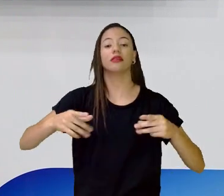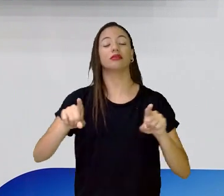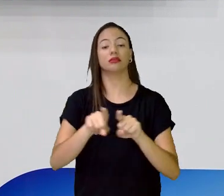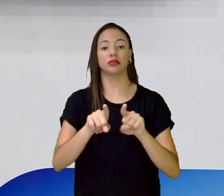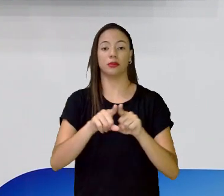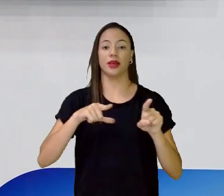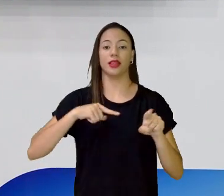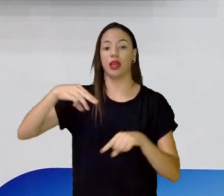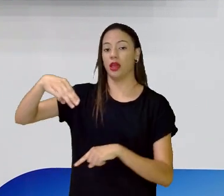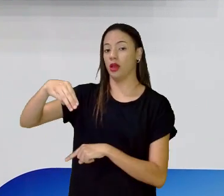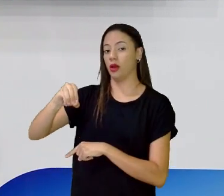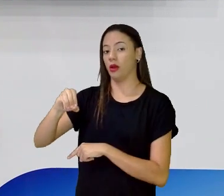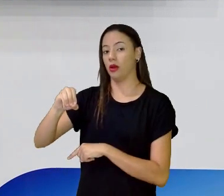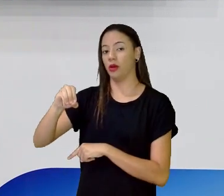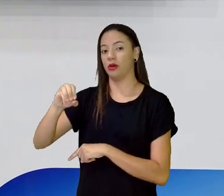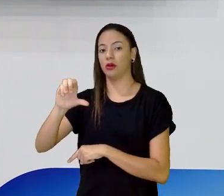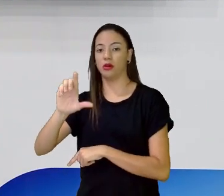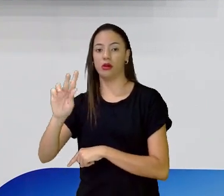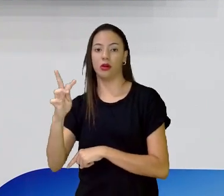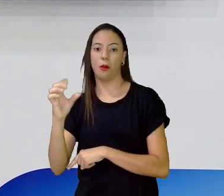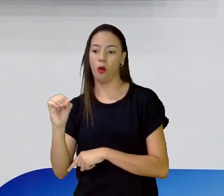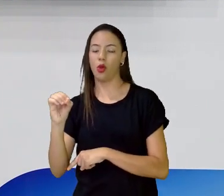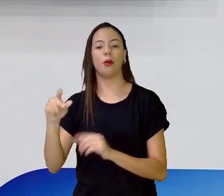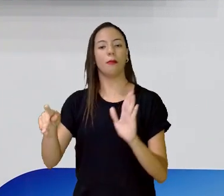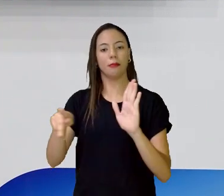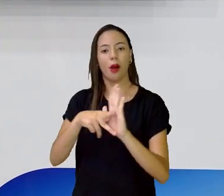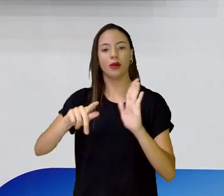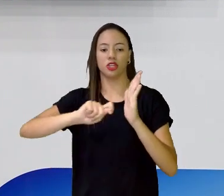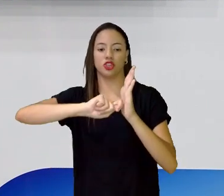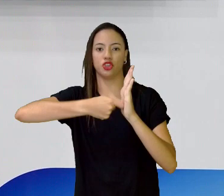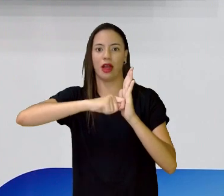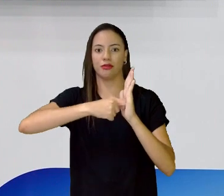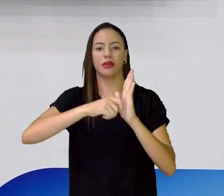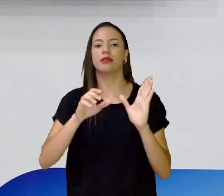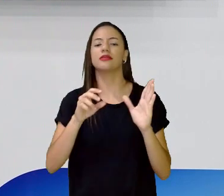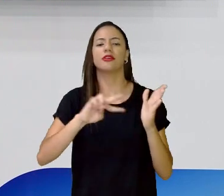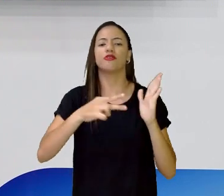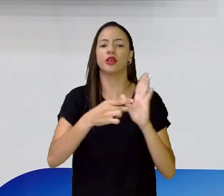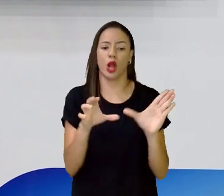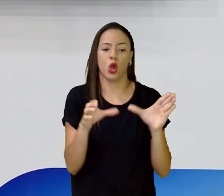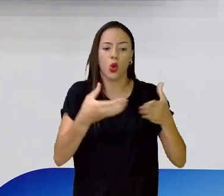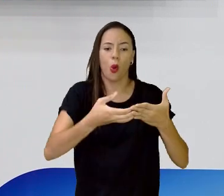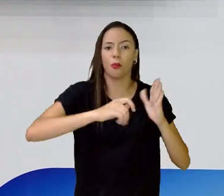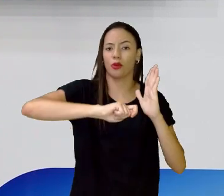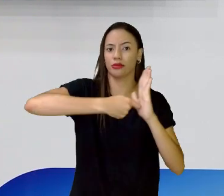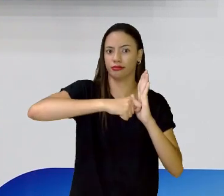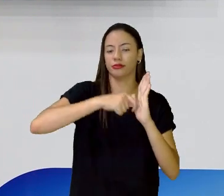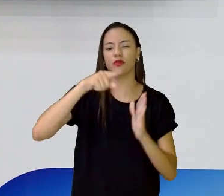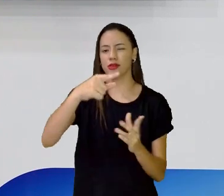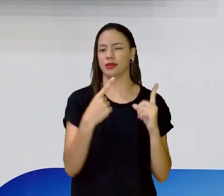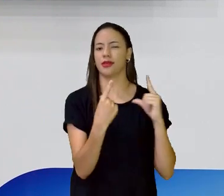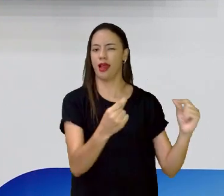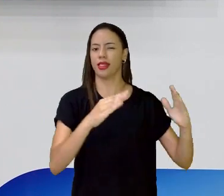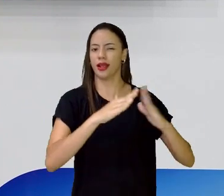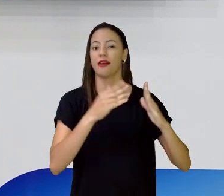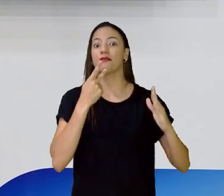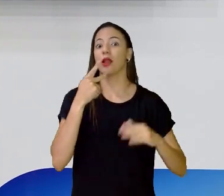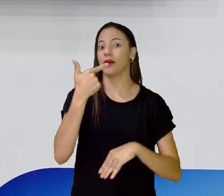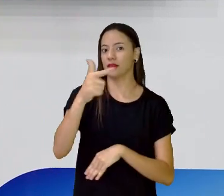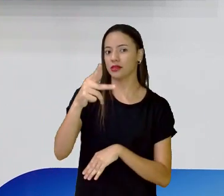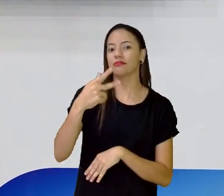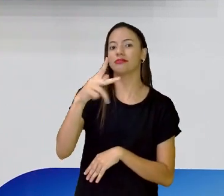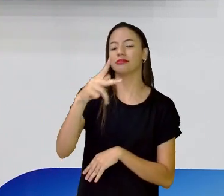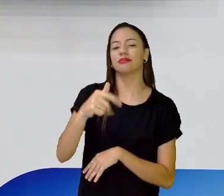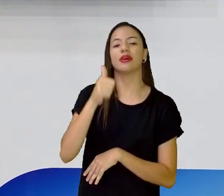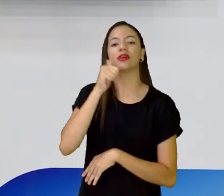o molho de chaves, que é um conjunto de chaves. Então, quando você estiver saindo de casa, fala para sua mamãe assim, mamãe,